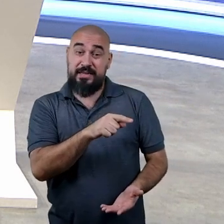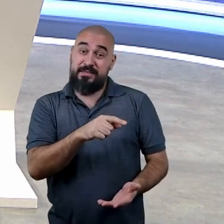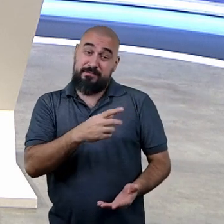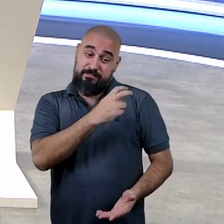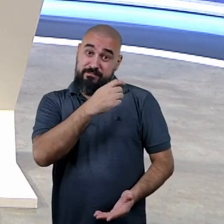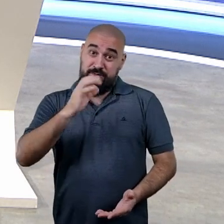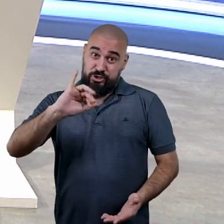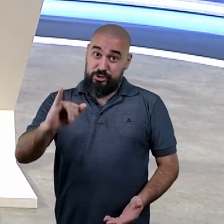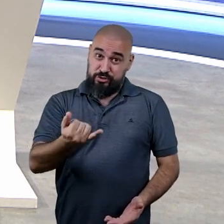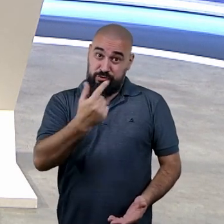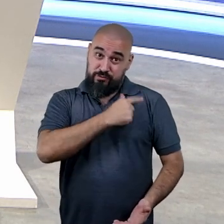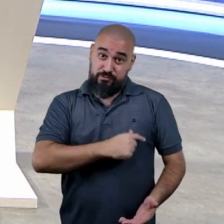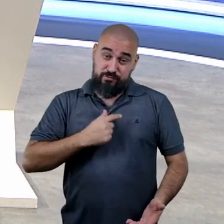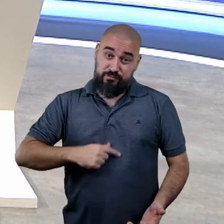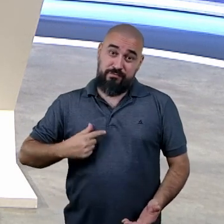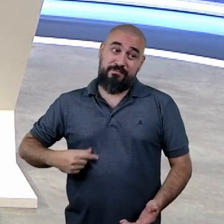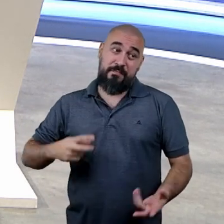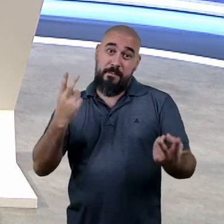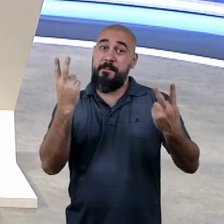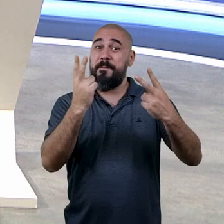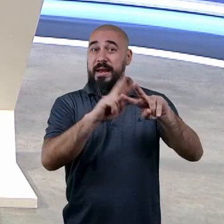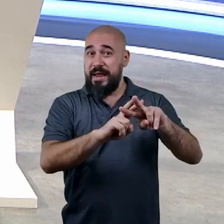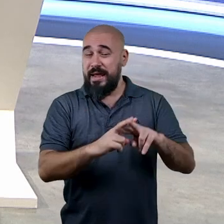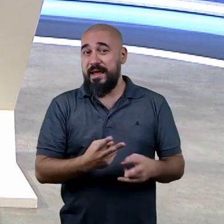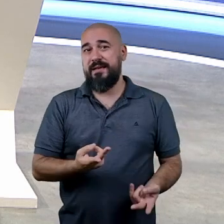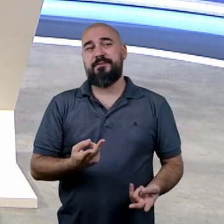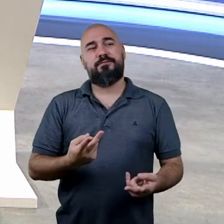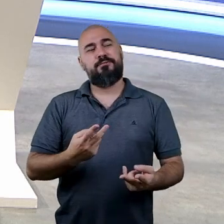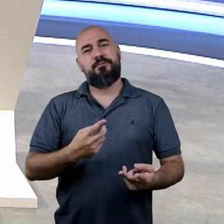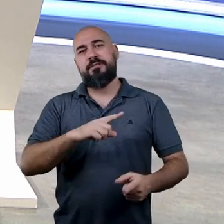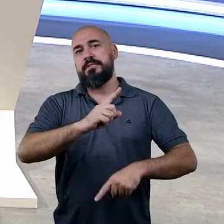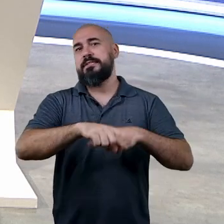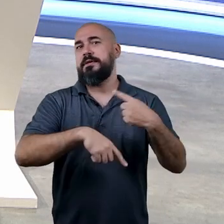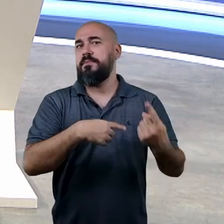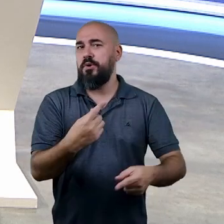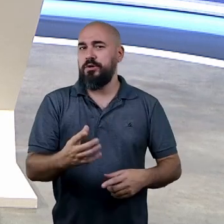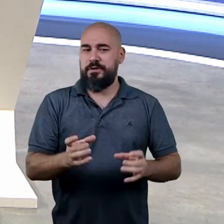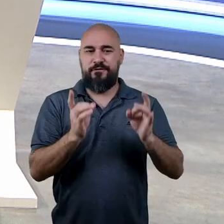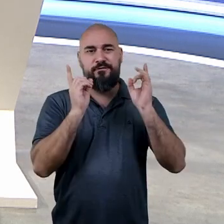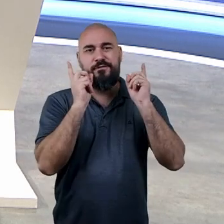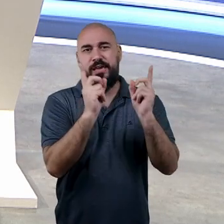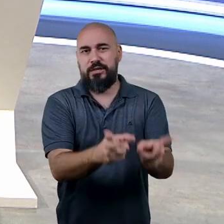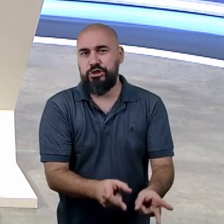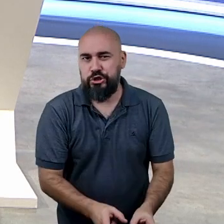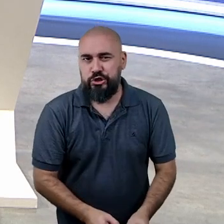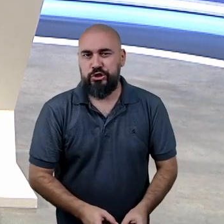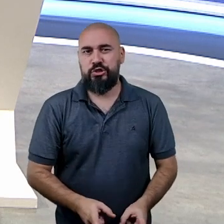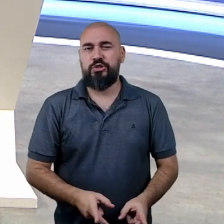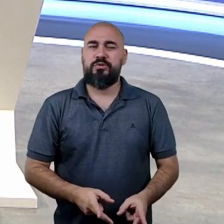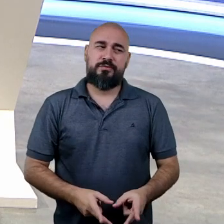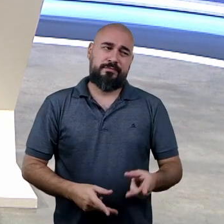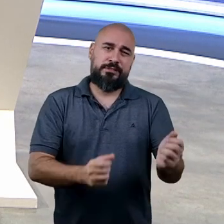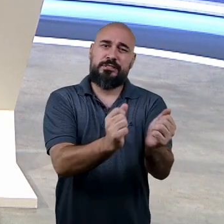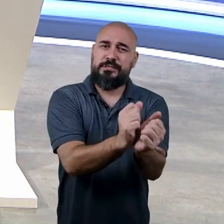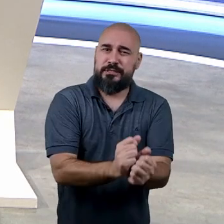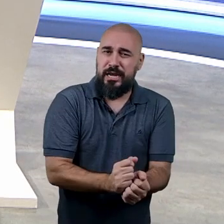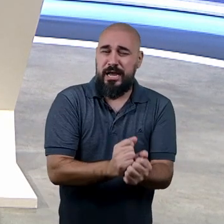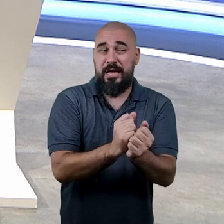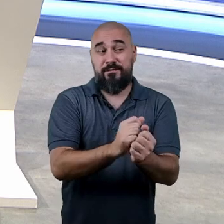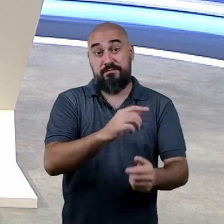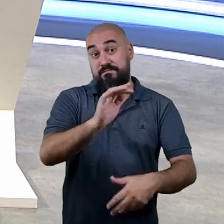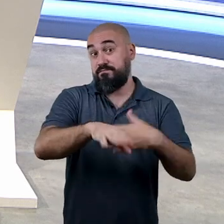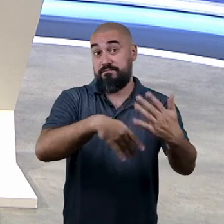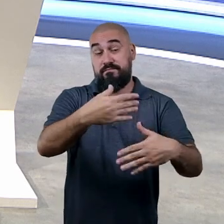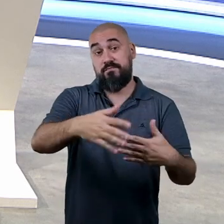homem, somente depois do faraó. Quando o pai está fazendo um pacto com seu filho José,